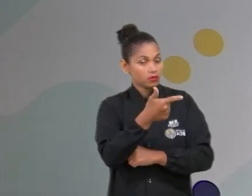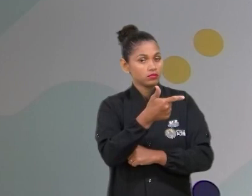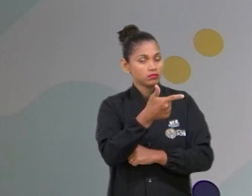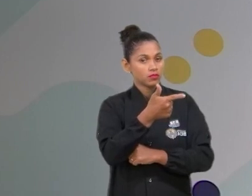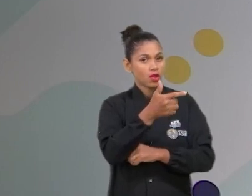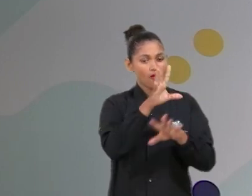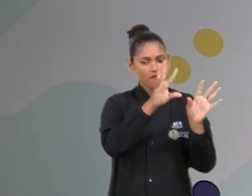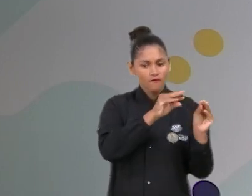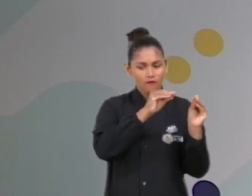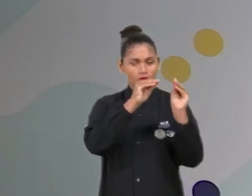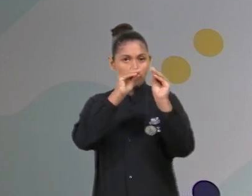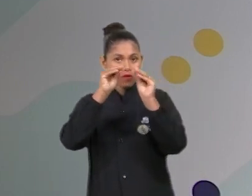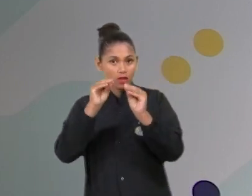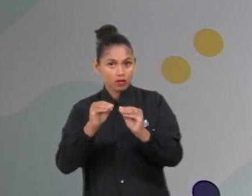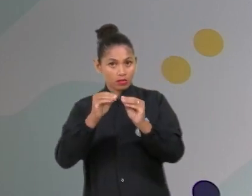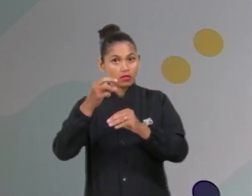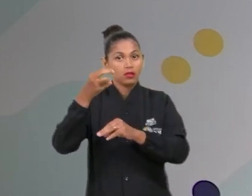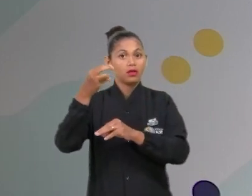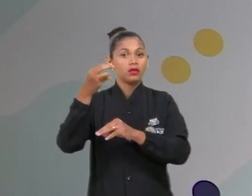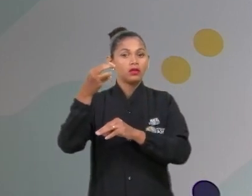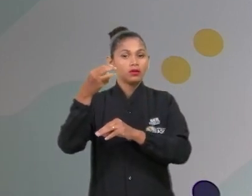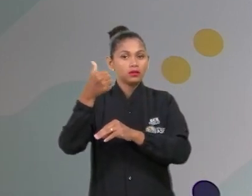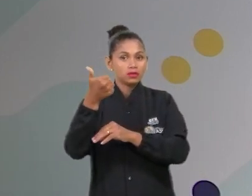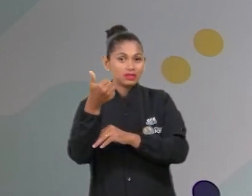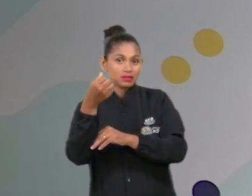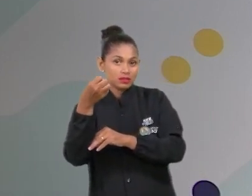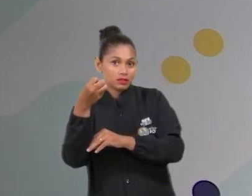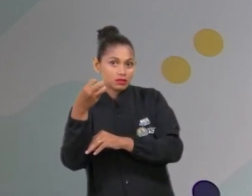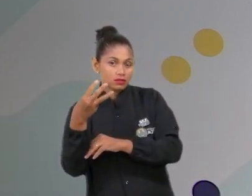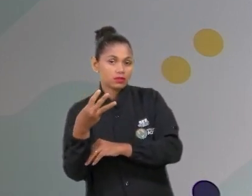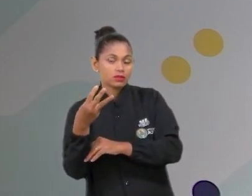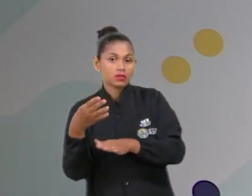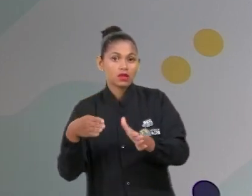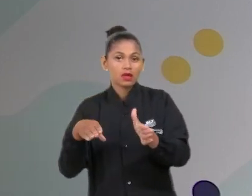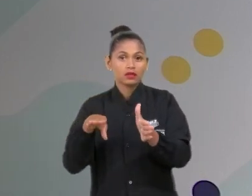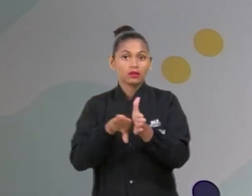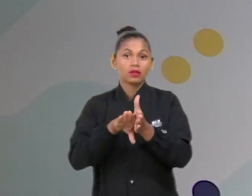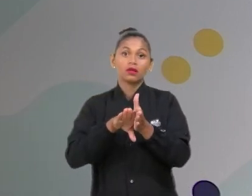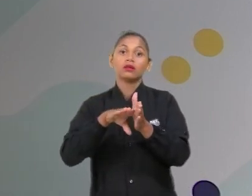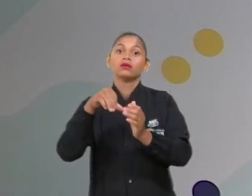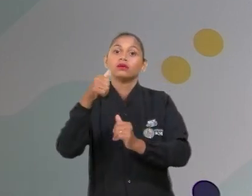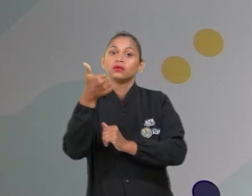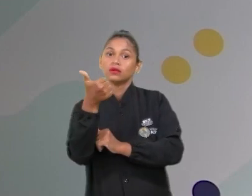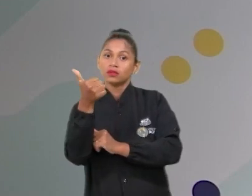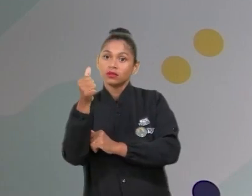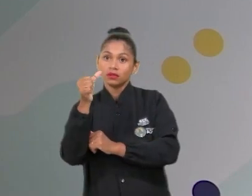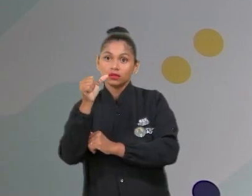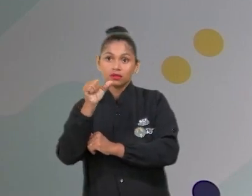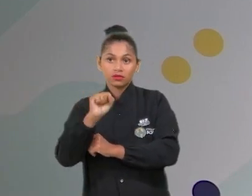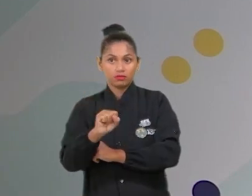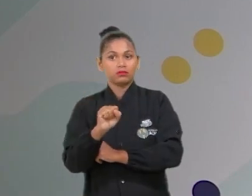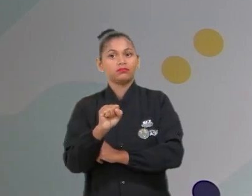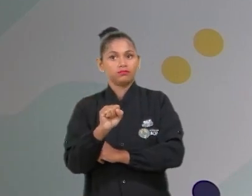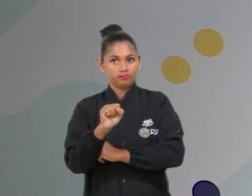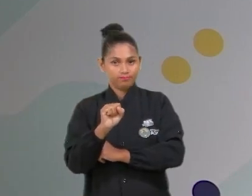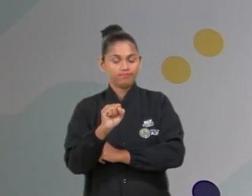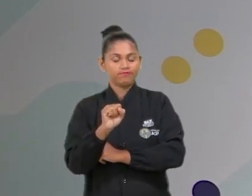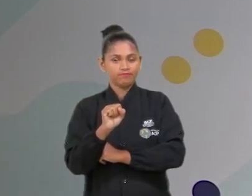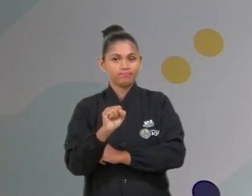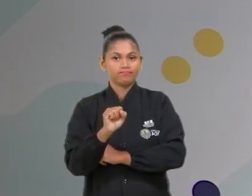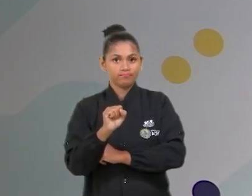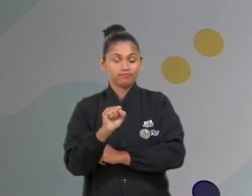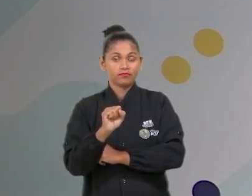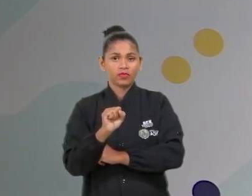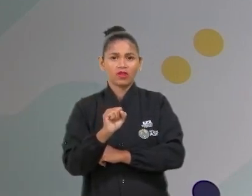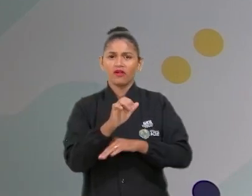pulava para o grupo 13 até chegar no 18. Então, mais uma vez, o que era a